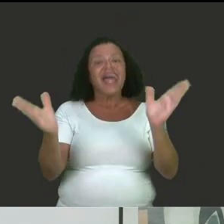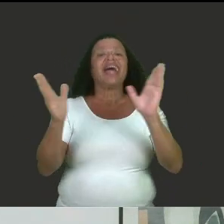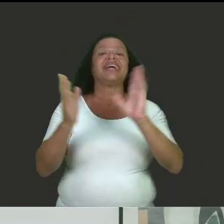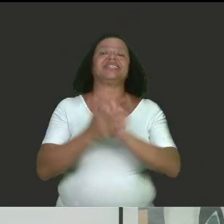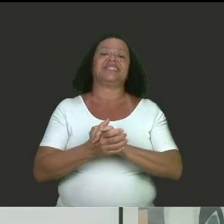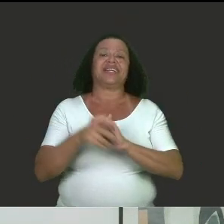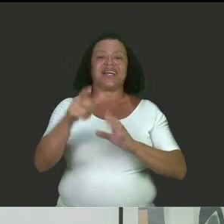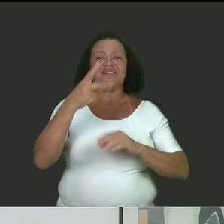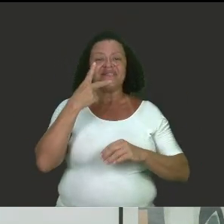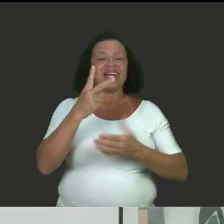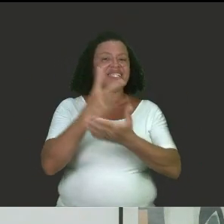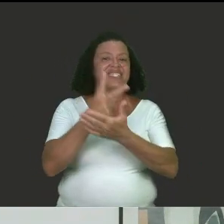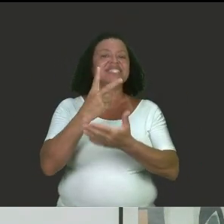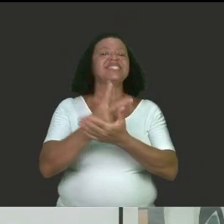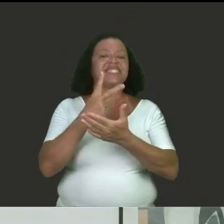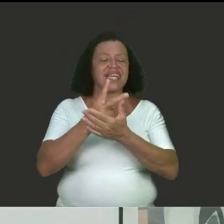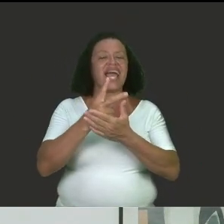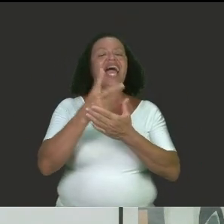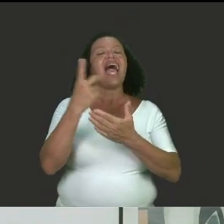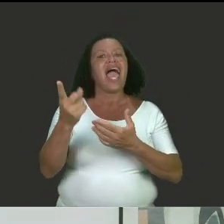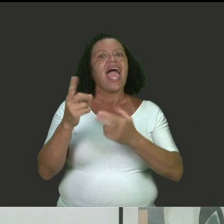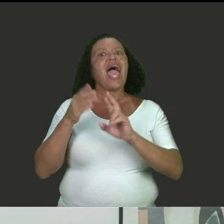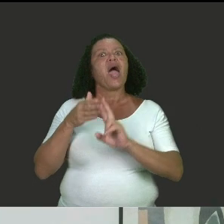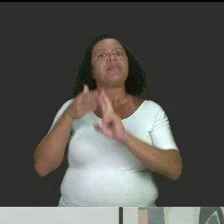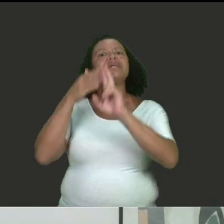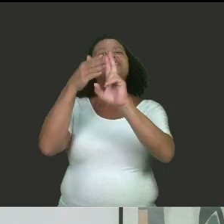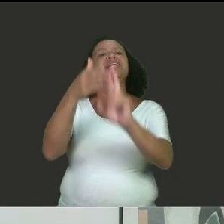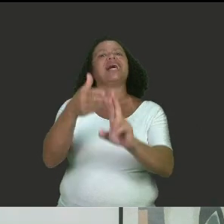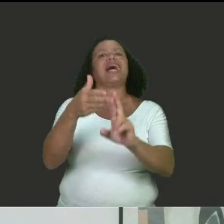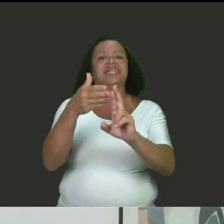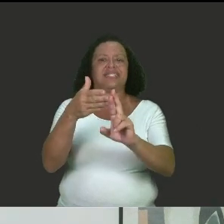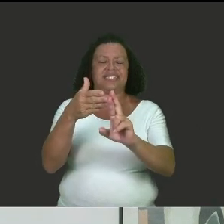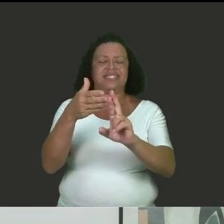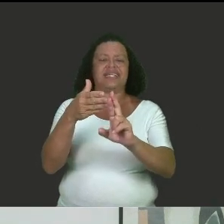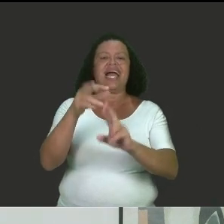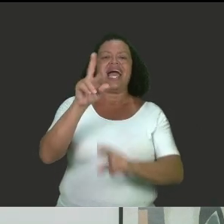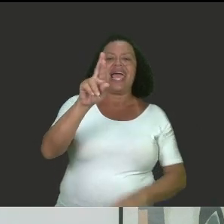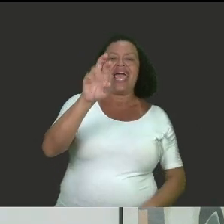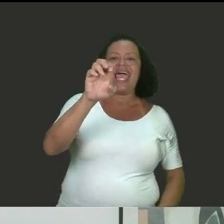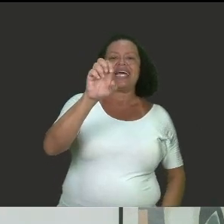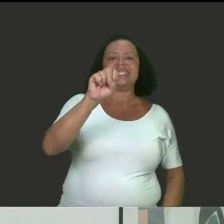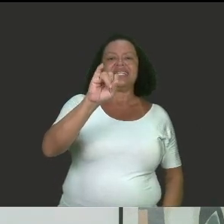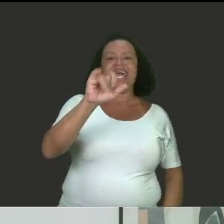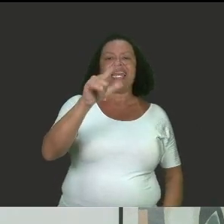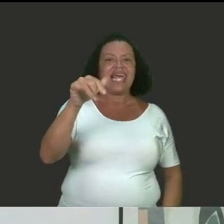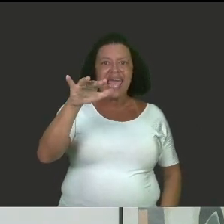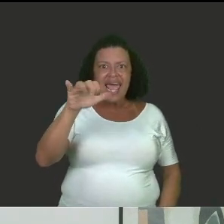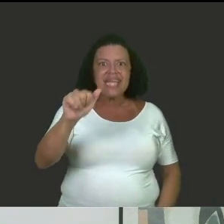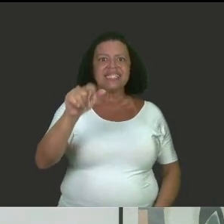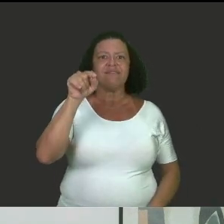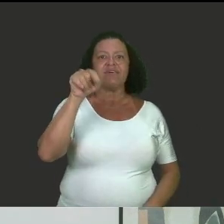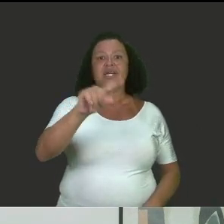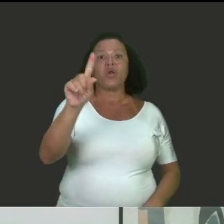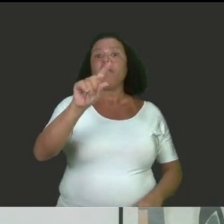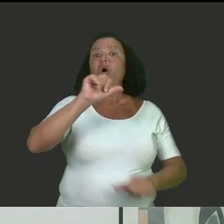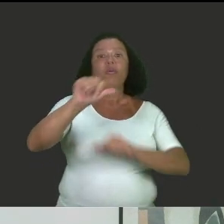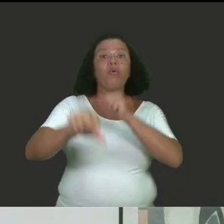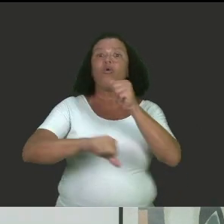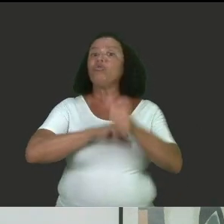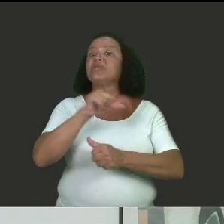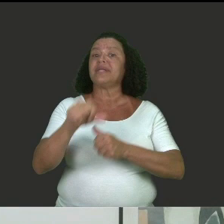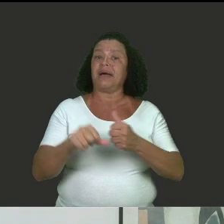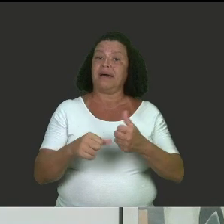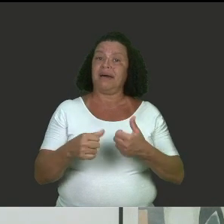que representa a intenção e a ciência. A gente, de fato, muitas vezes não pode mudar o rumo daquilo,